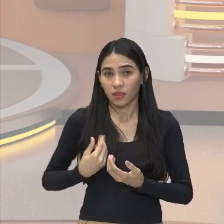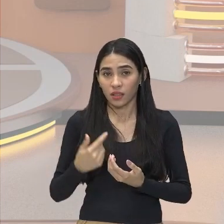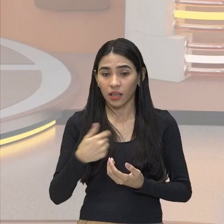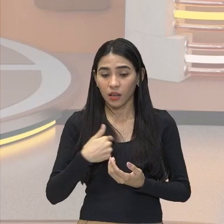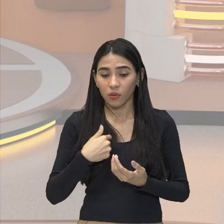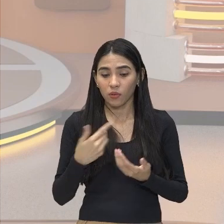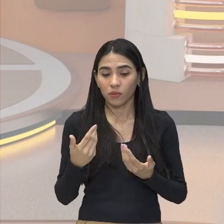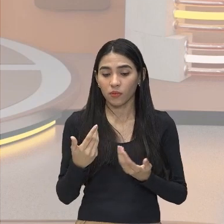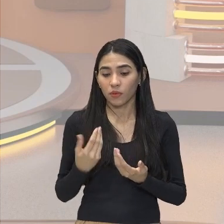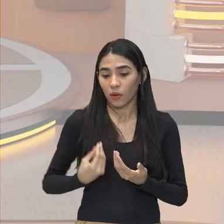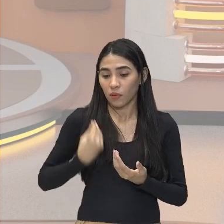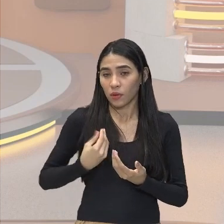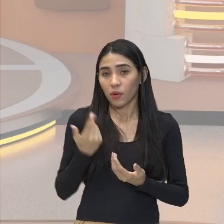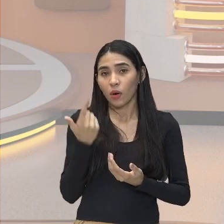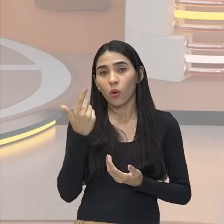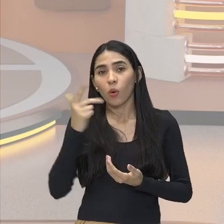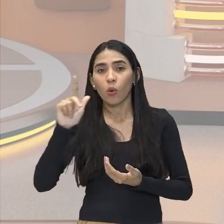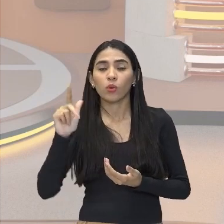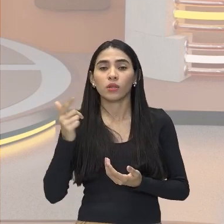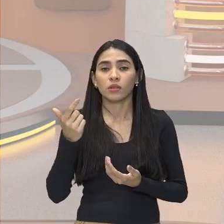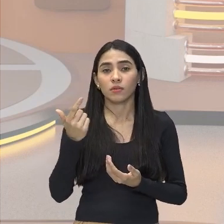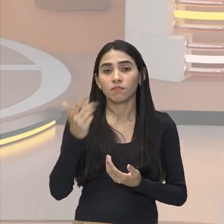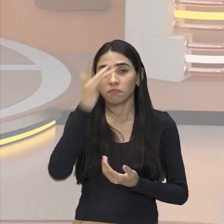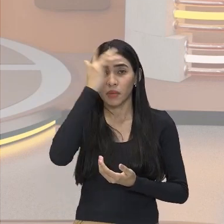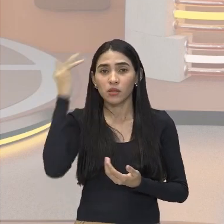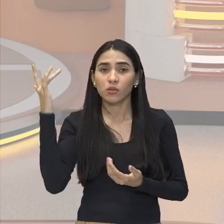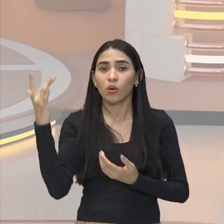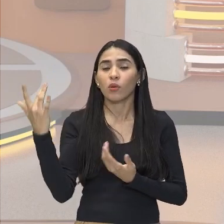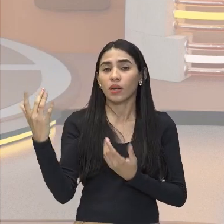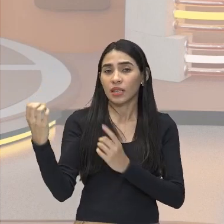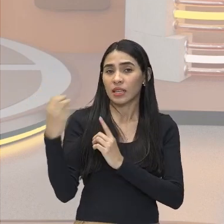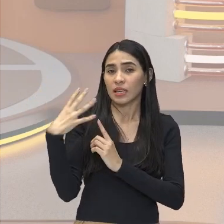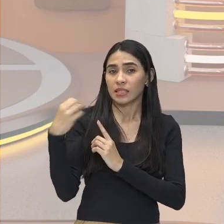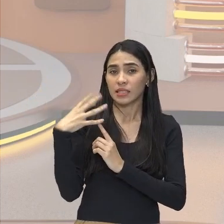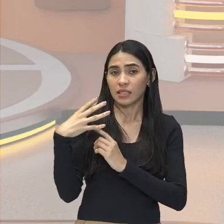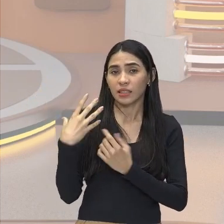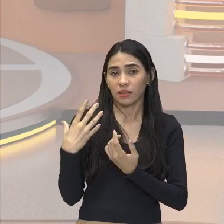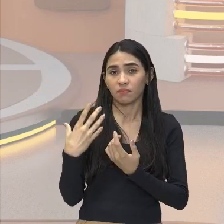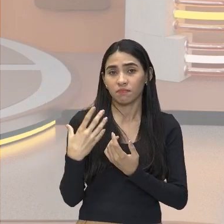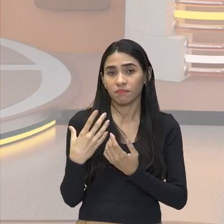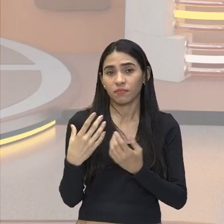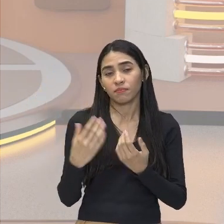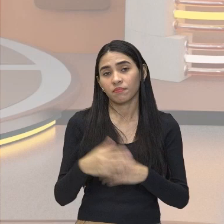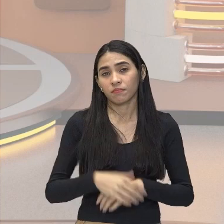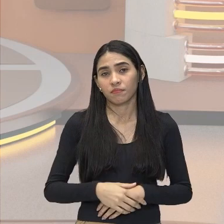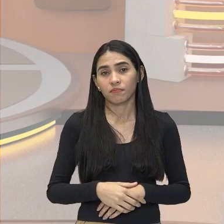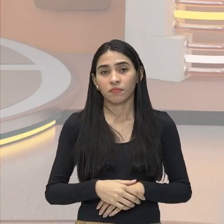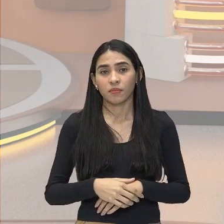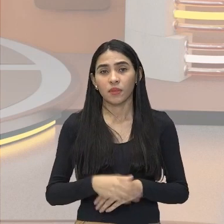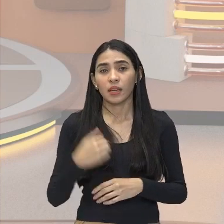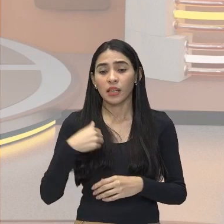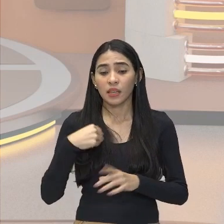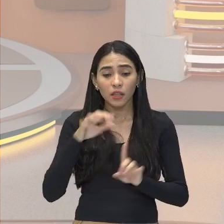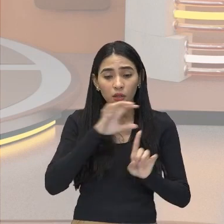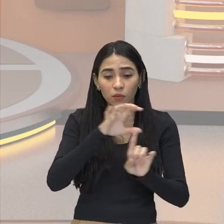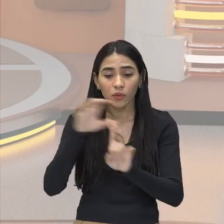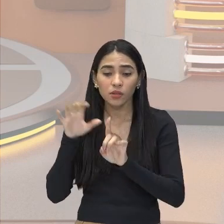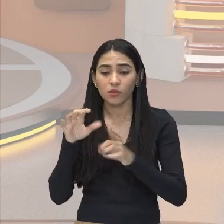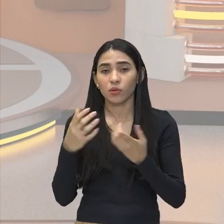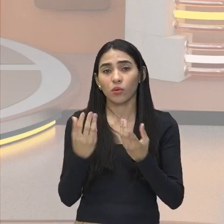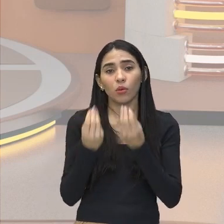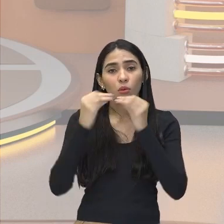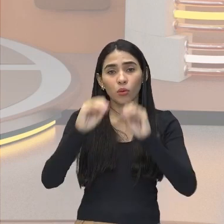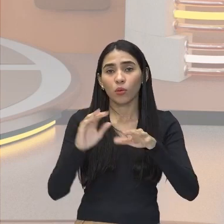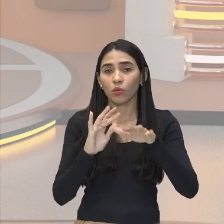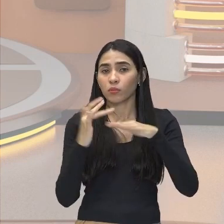o outro está vivendo e que projetou até para mim também, e colocou ali nas redes sociais, colocou